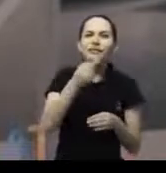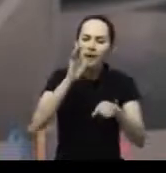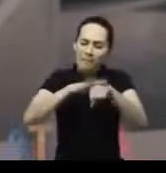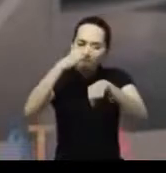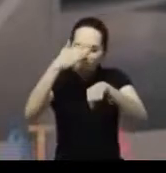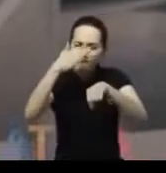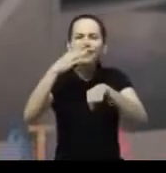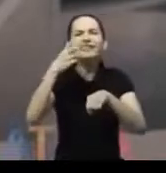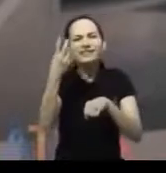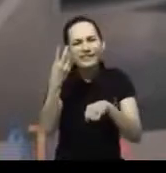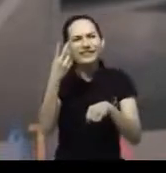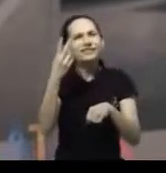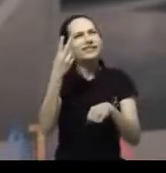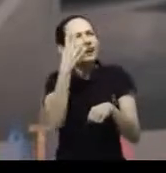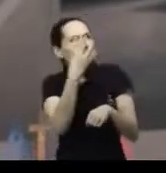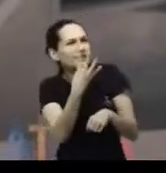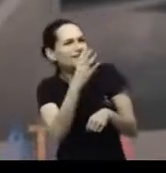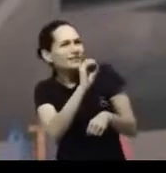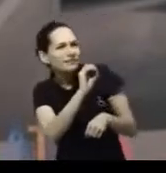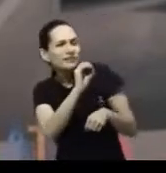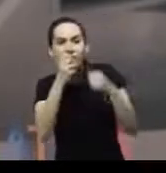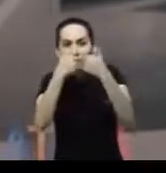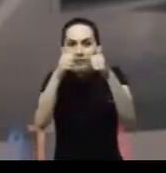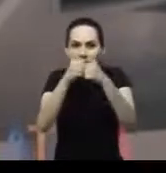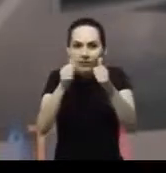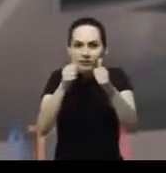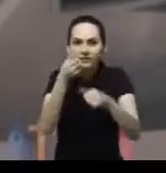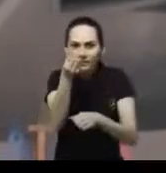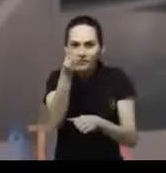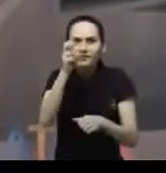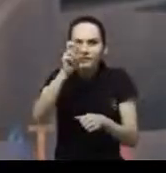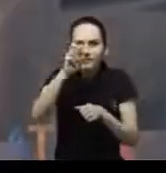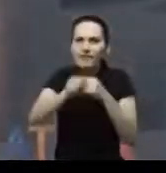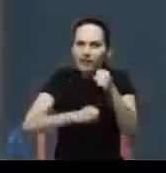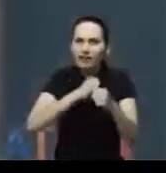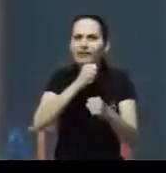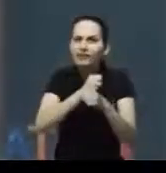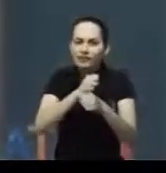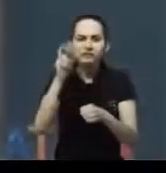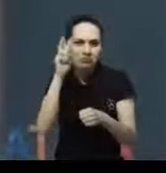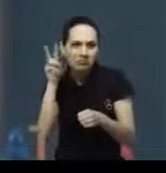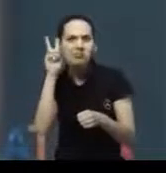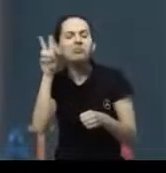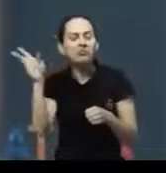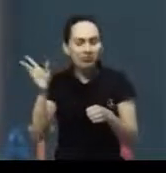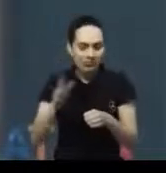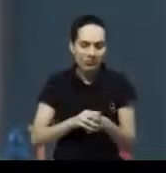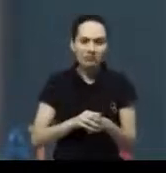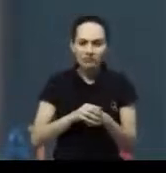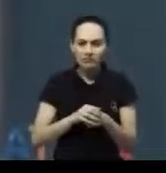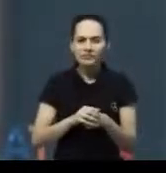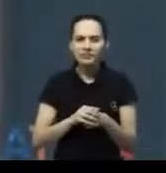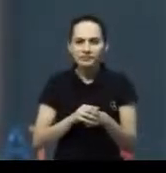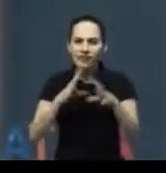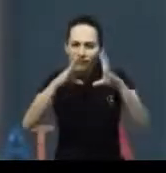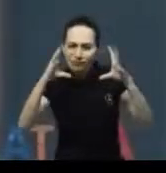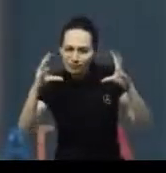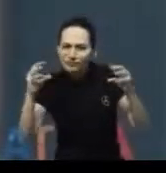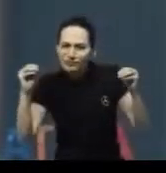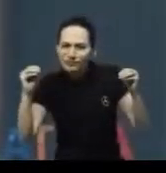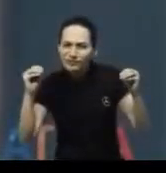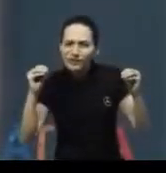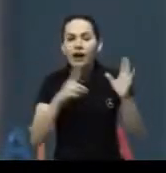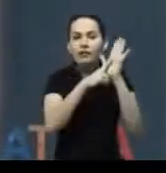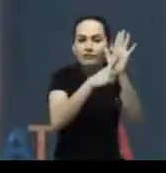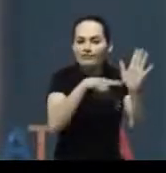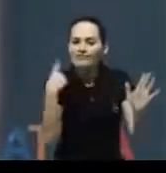240 mil ônibus nessas seis décadas e meia de história que legado esses volumes aliais consagra a